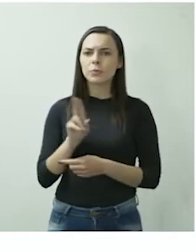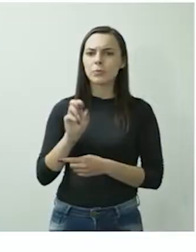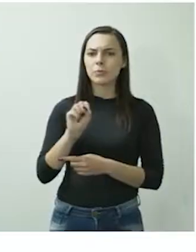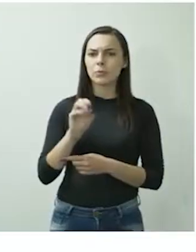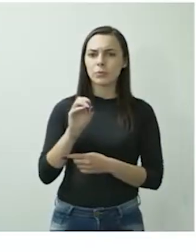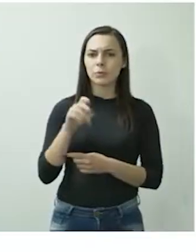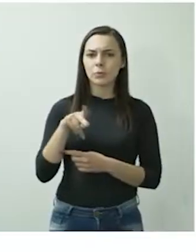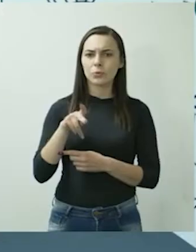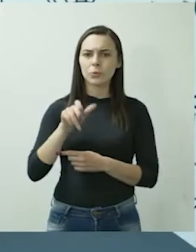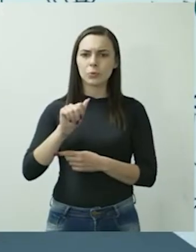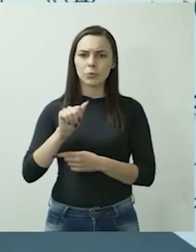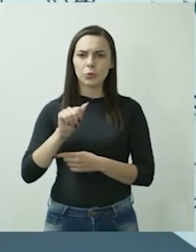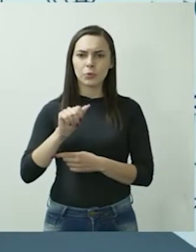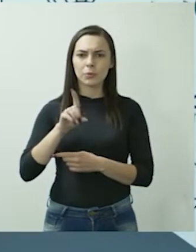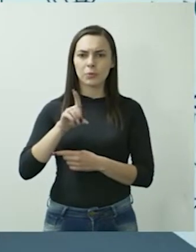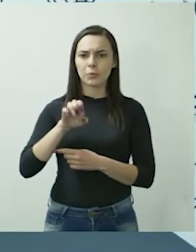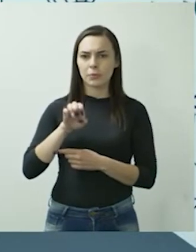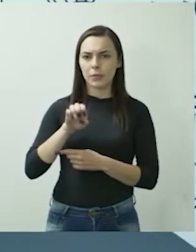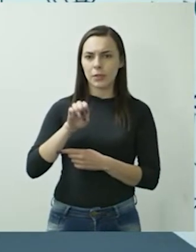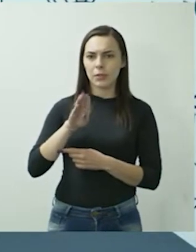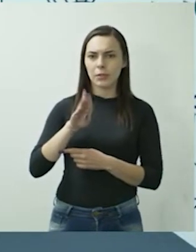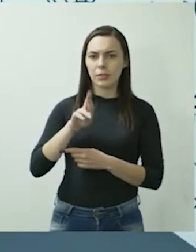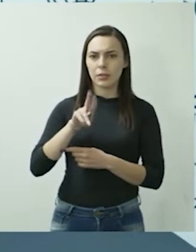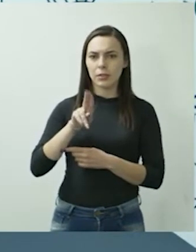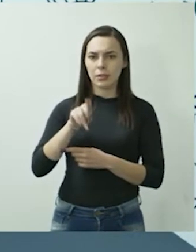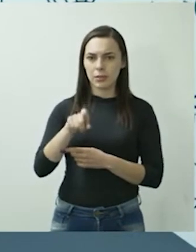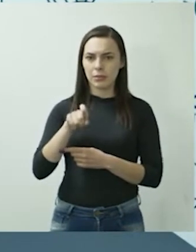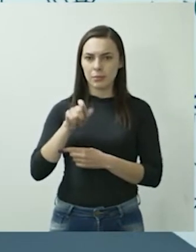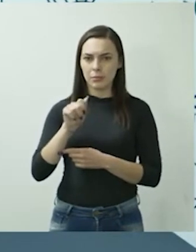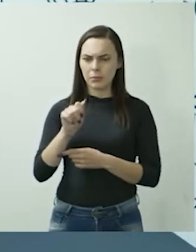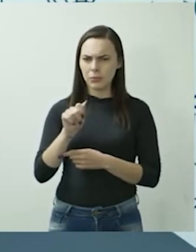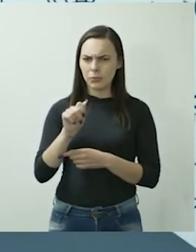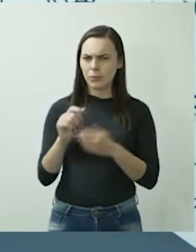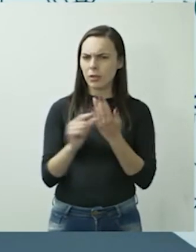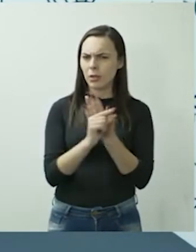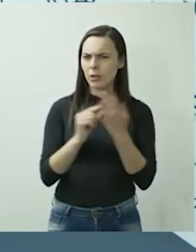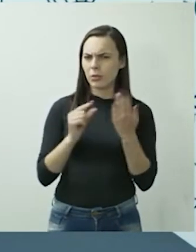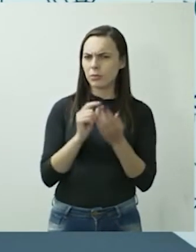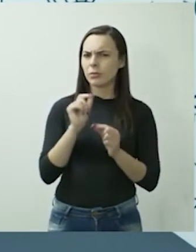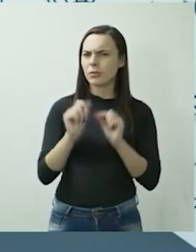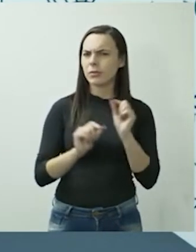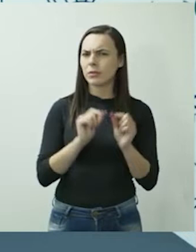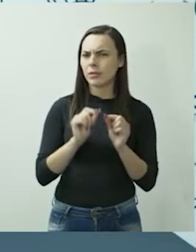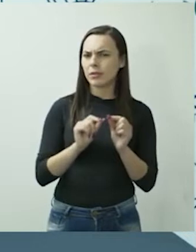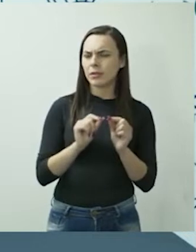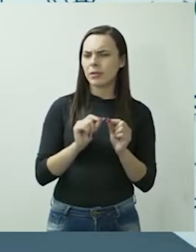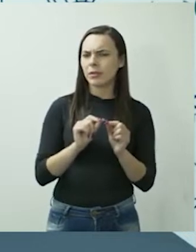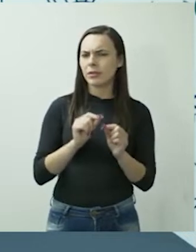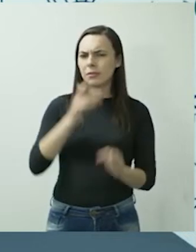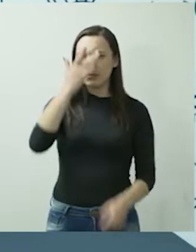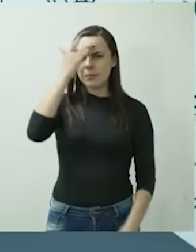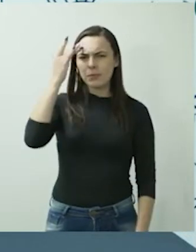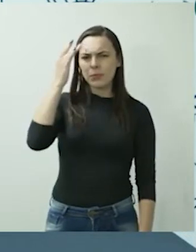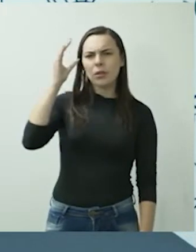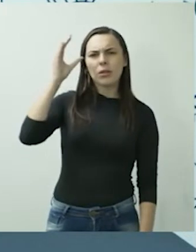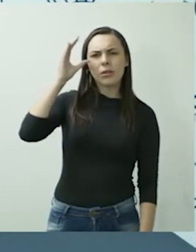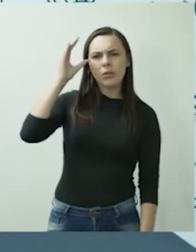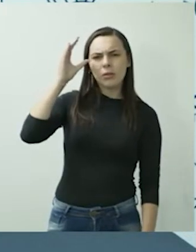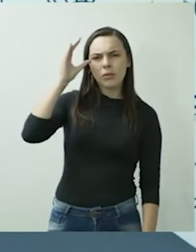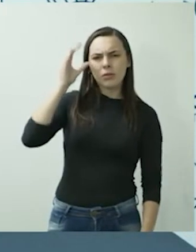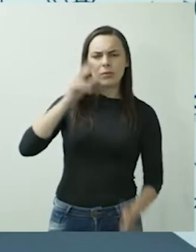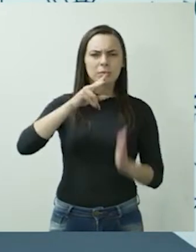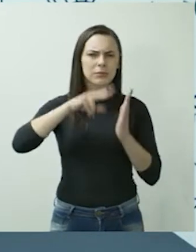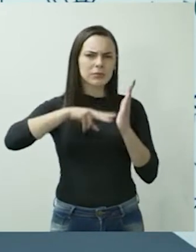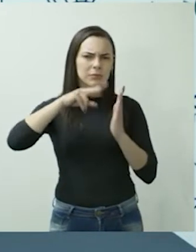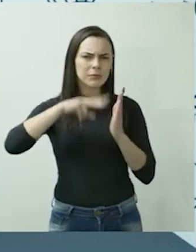Bruxa. Vocês se lembram? E aí quem fez esse livro foi aqueles coreanos que a gente já